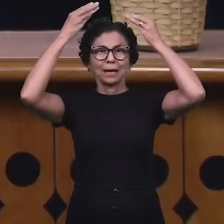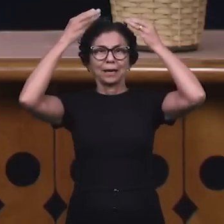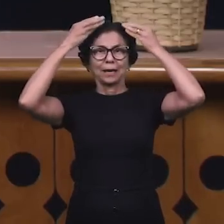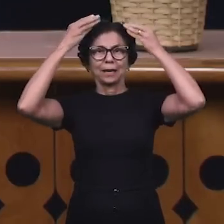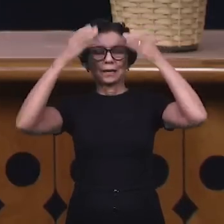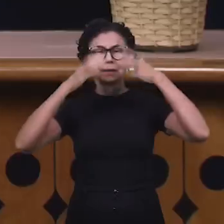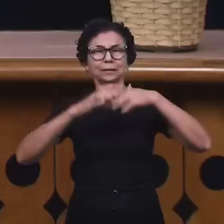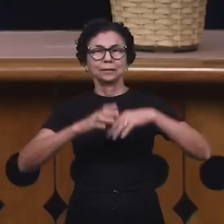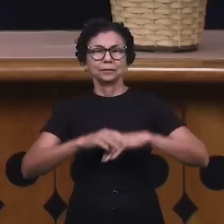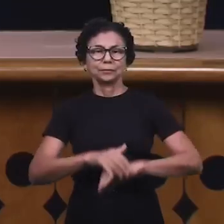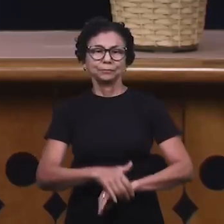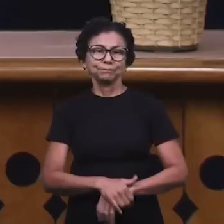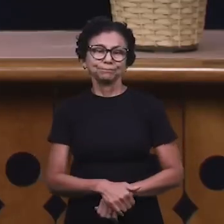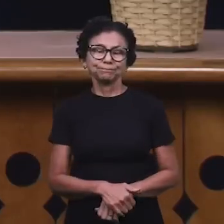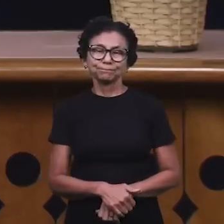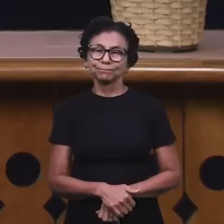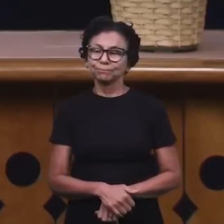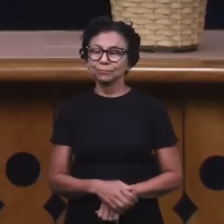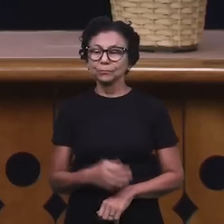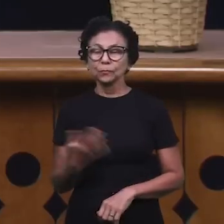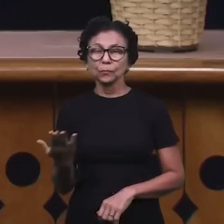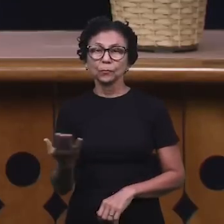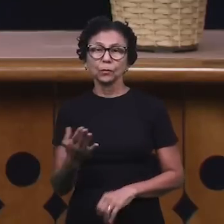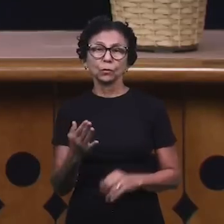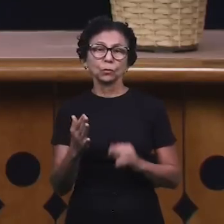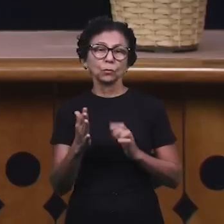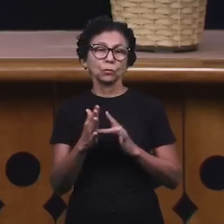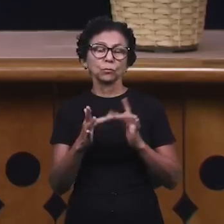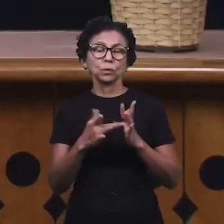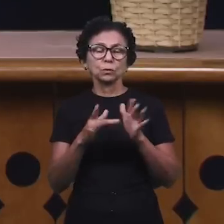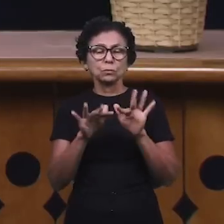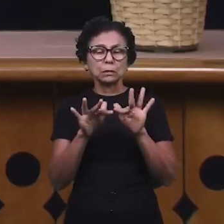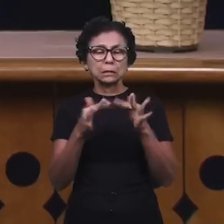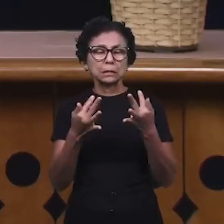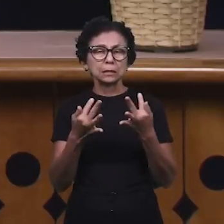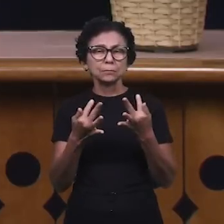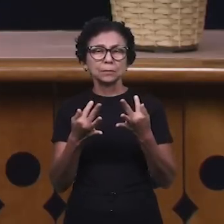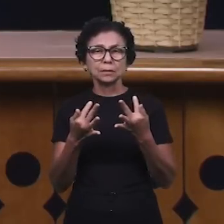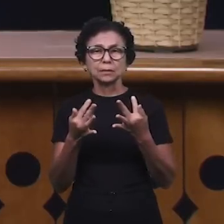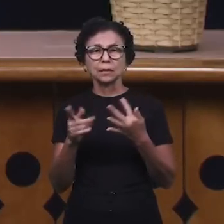outro atributo que ele veio, porque ele não veio como esse rei